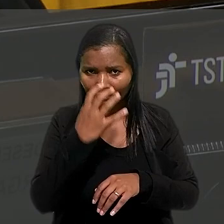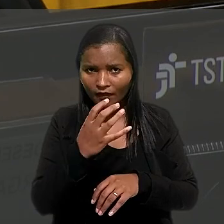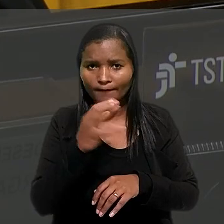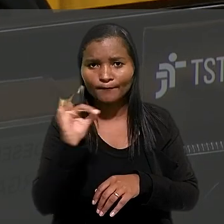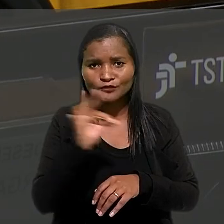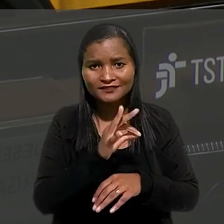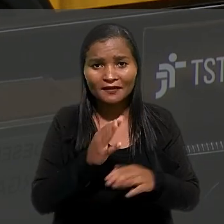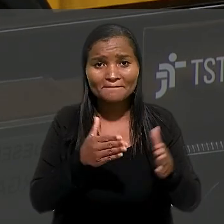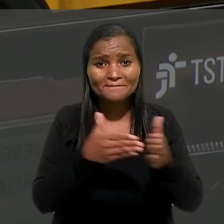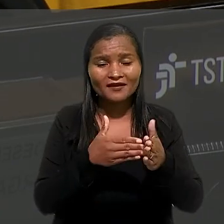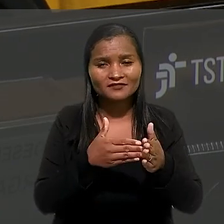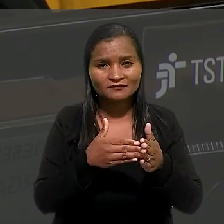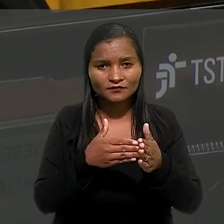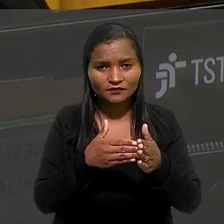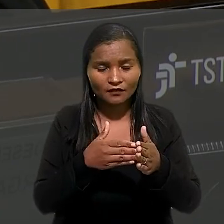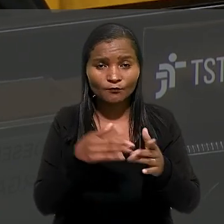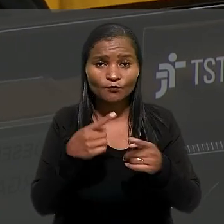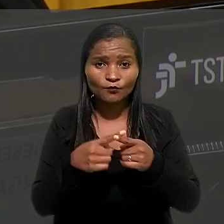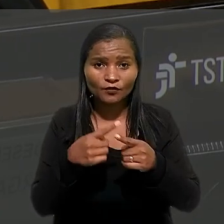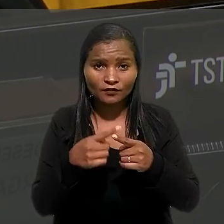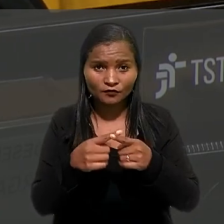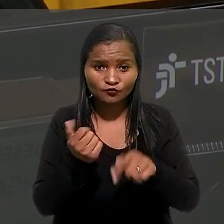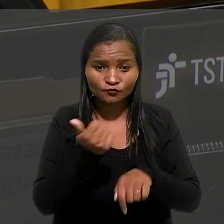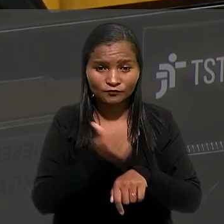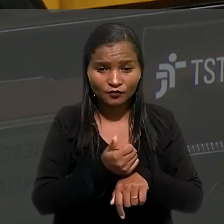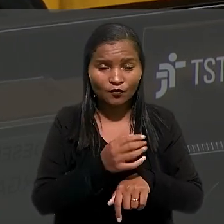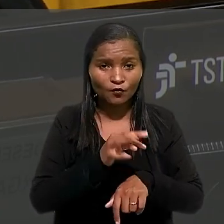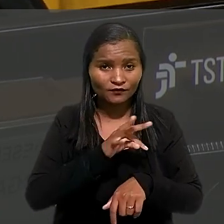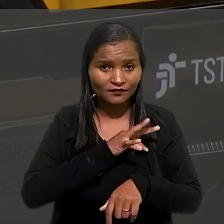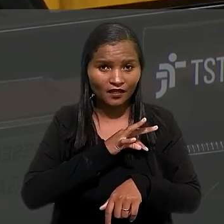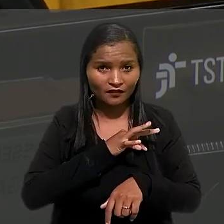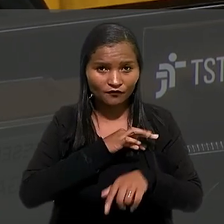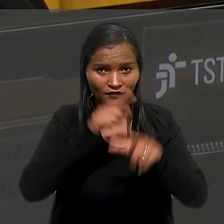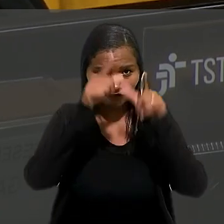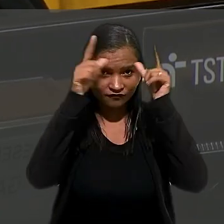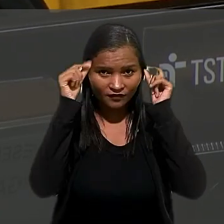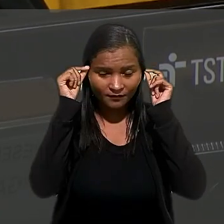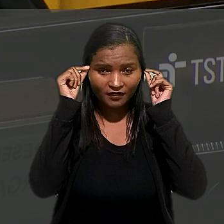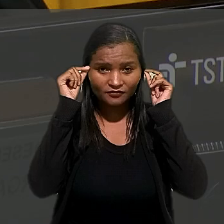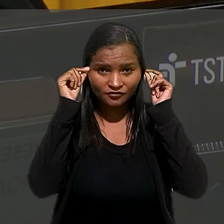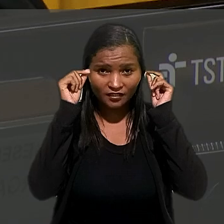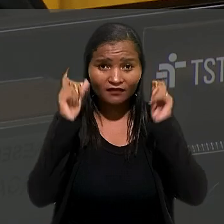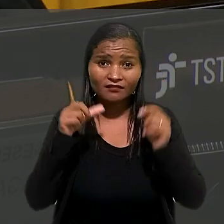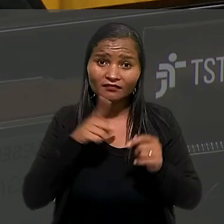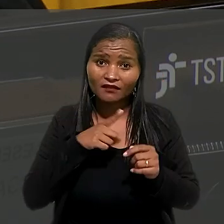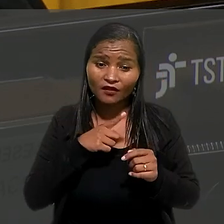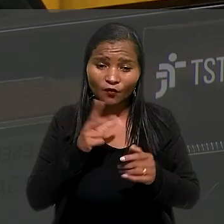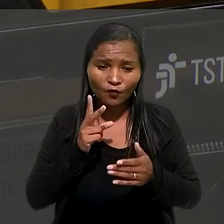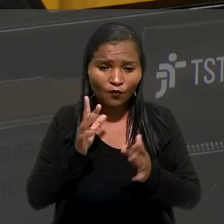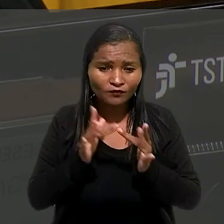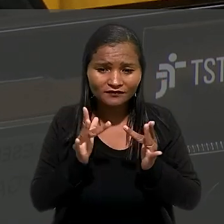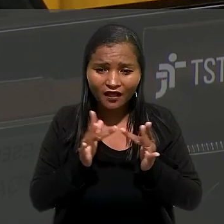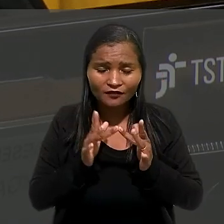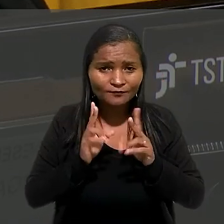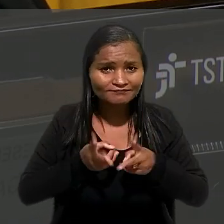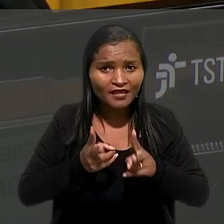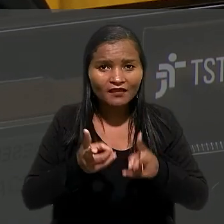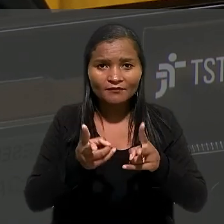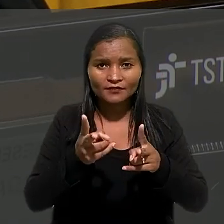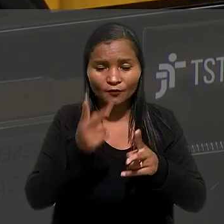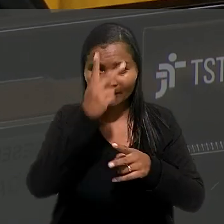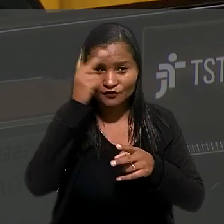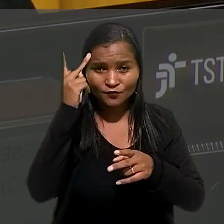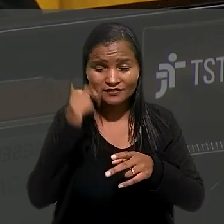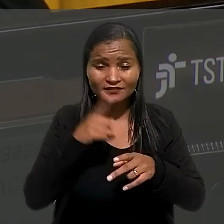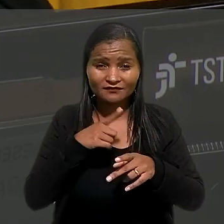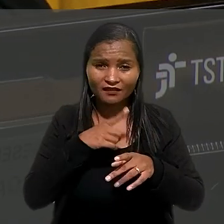máximo. Uma vez que os substituídos técnicos em enfermagem, como consta, mantinham contato permanente com pacientes